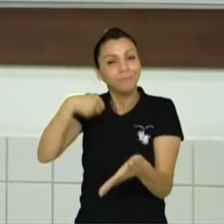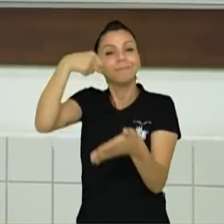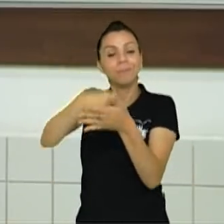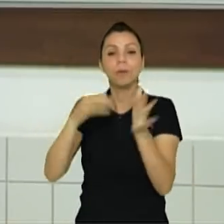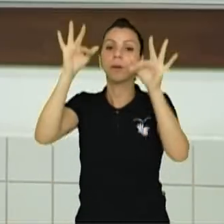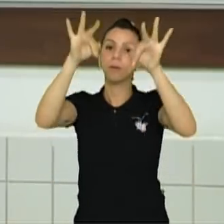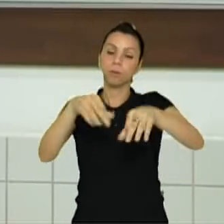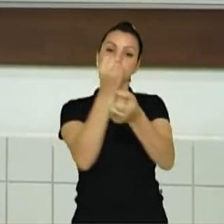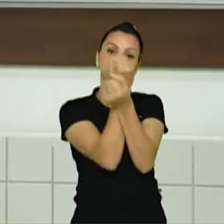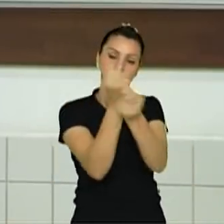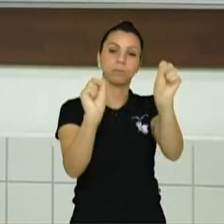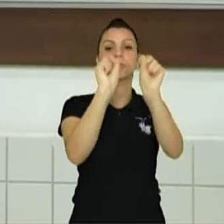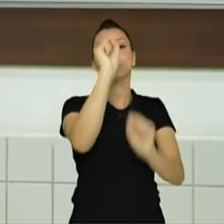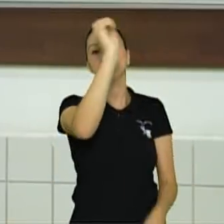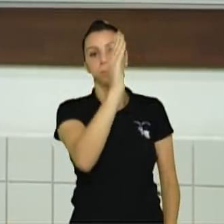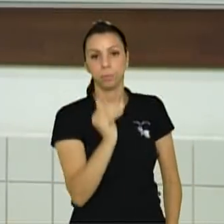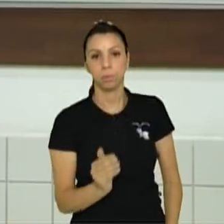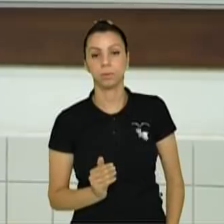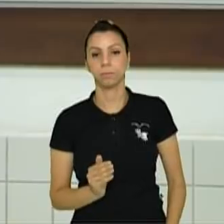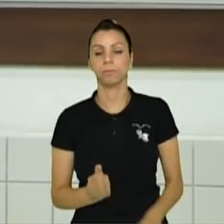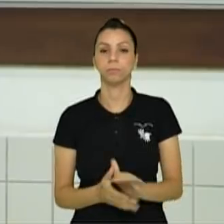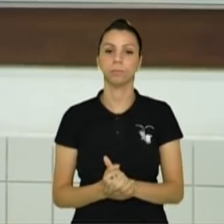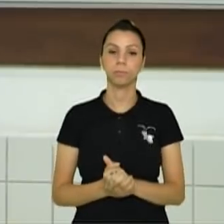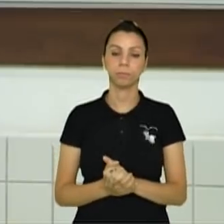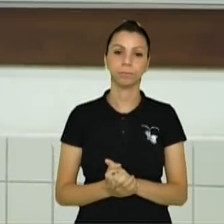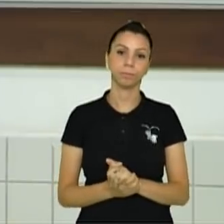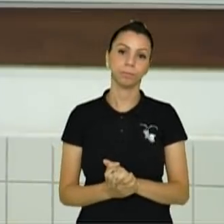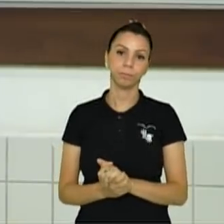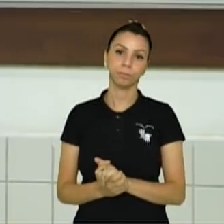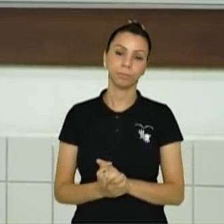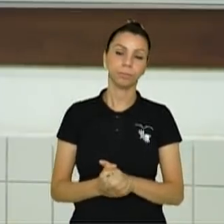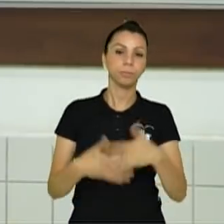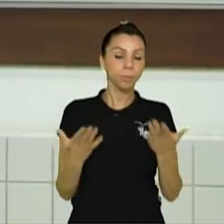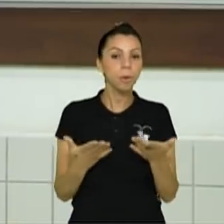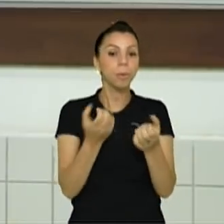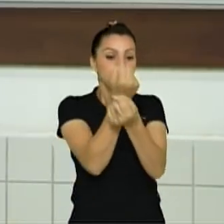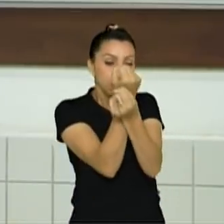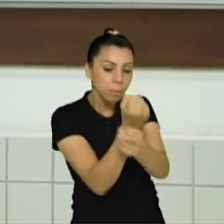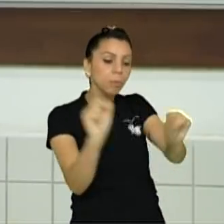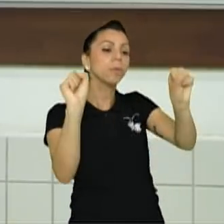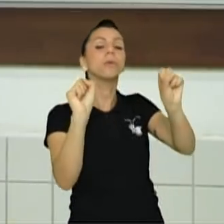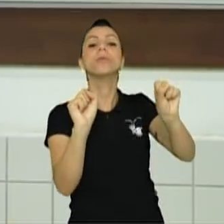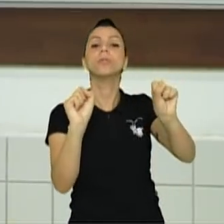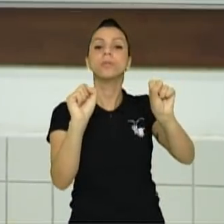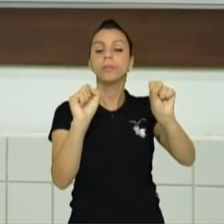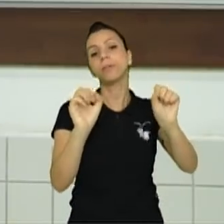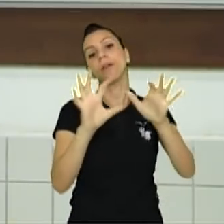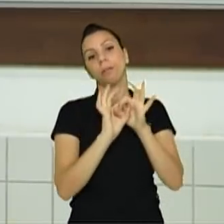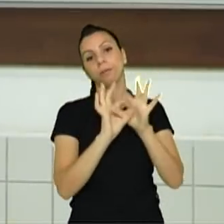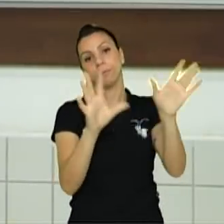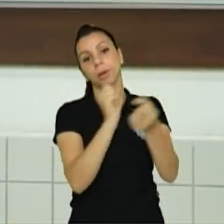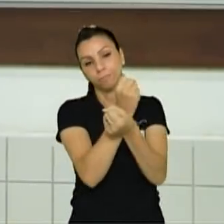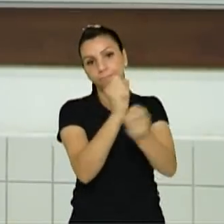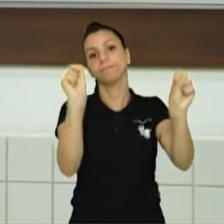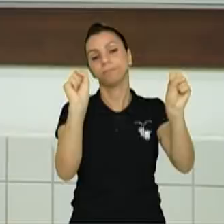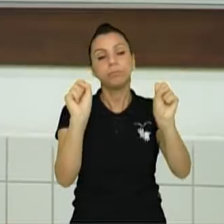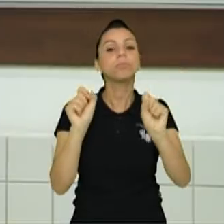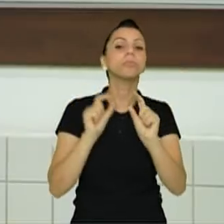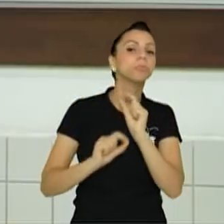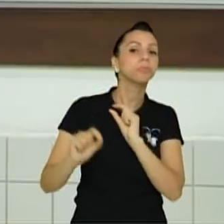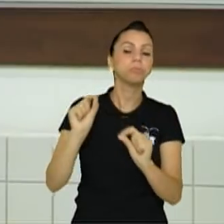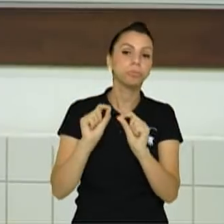fim da escravidão no Brasil. E, muito bem, os escravizados foram então, deixaram de ser escravizados e se